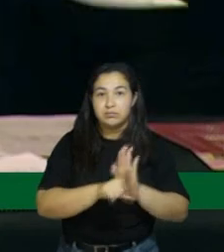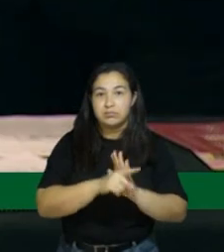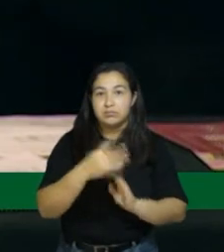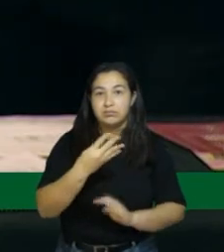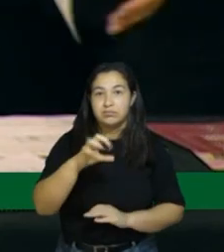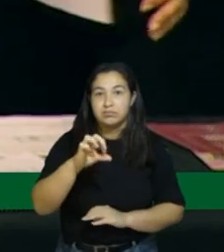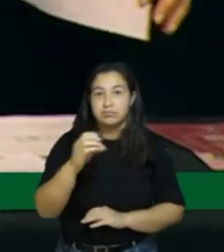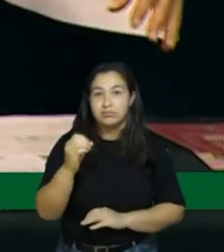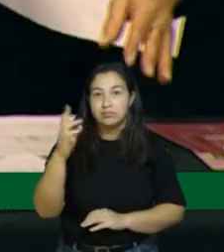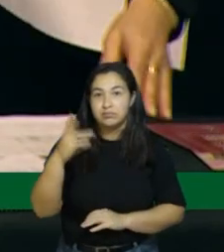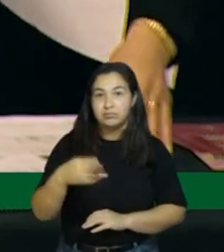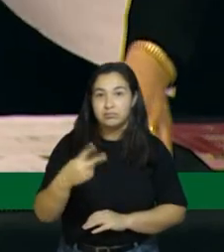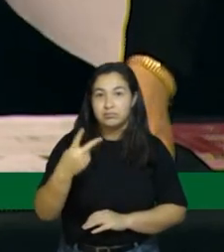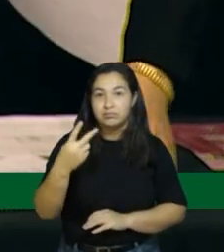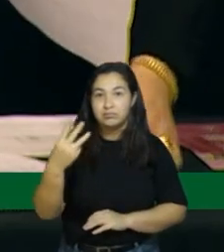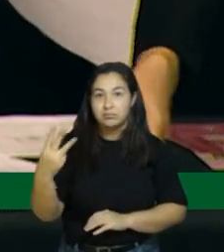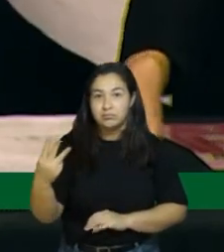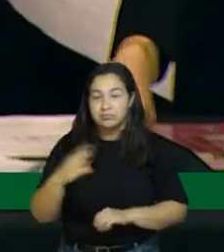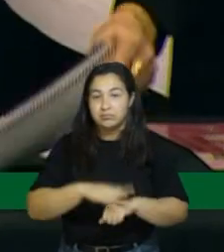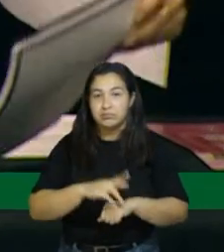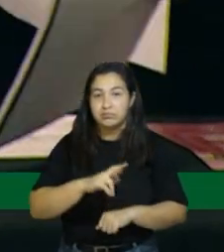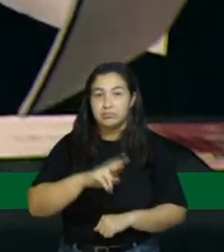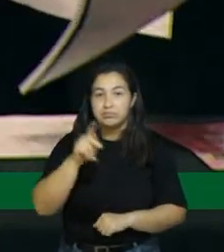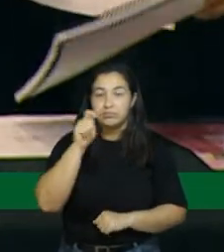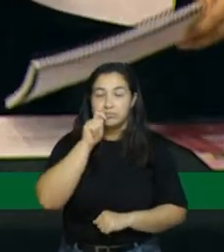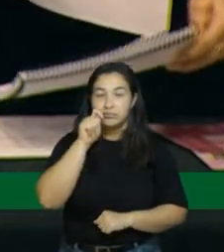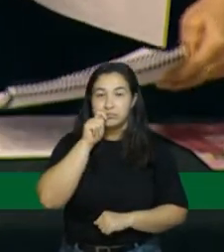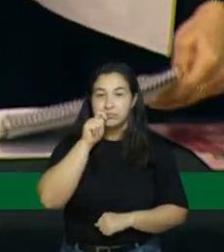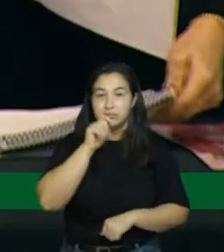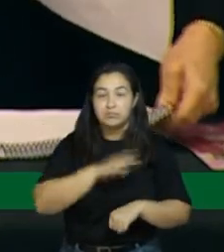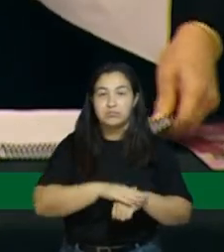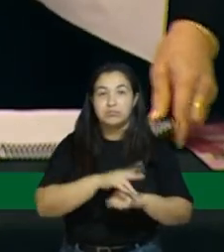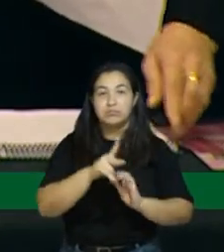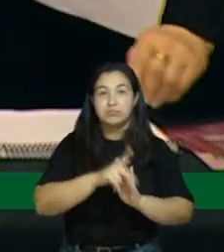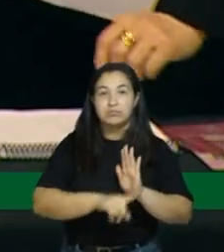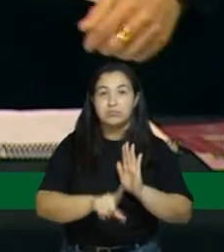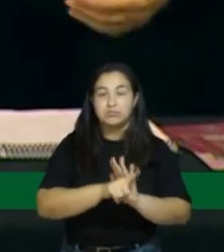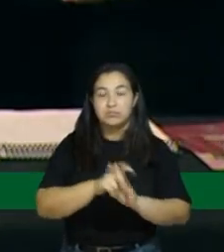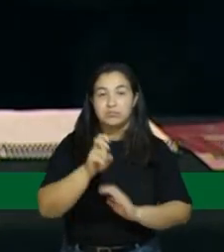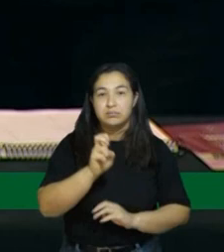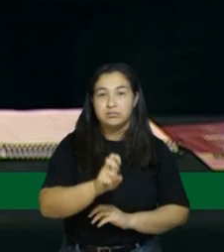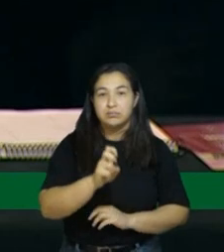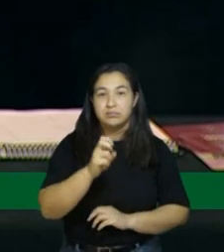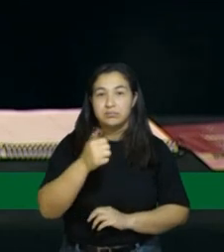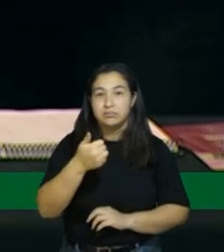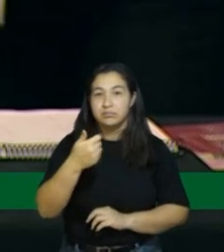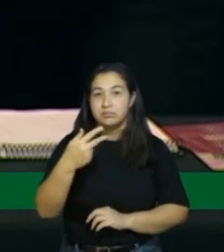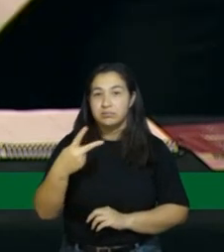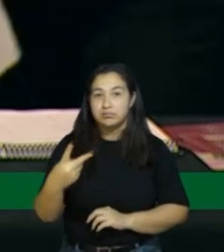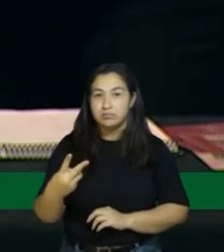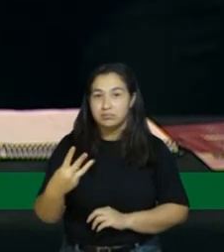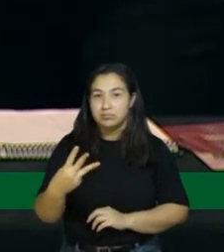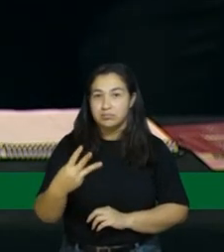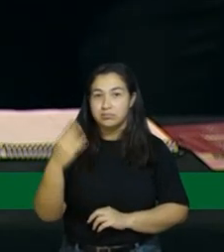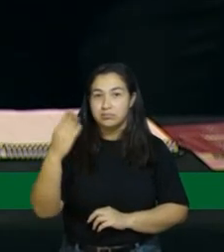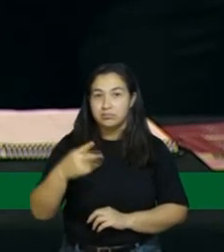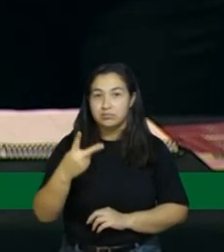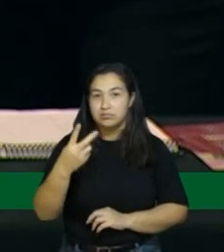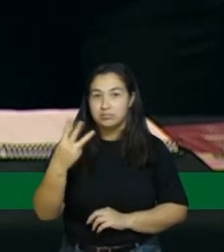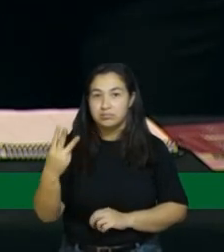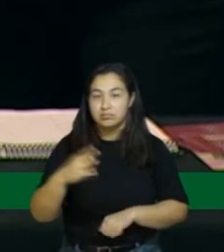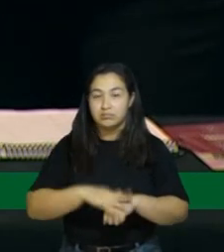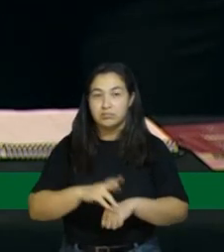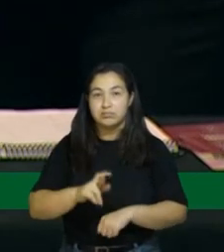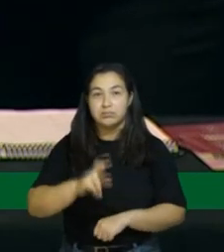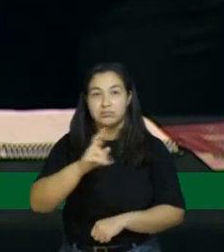2023 autoria deputada Ana campanholo projeto de lei 503 de2022 autoria Deputado Napoleão